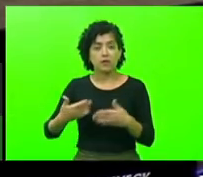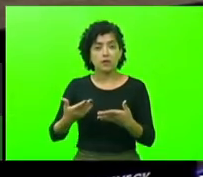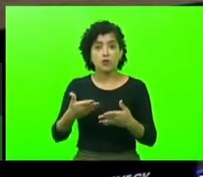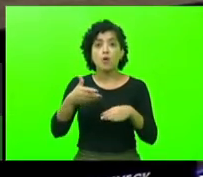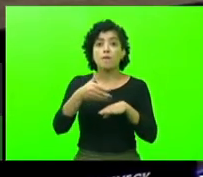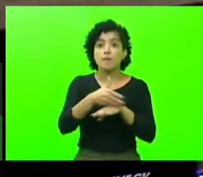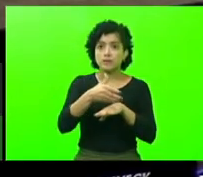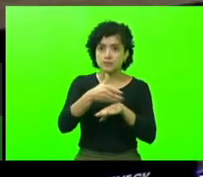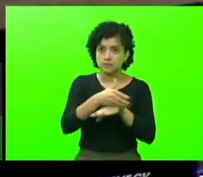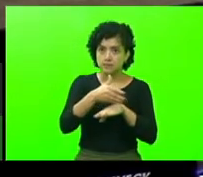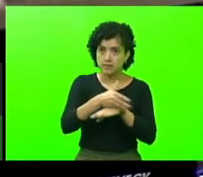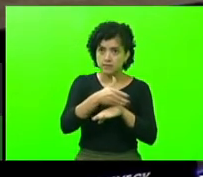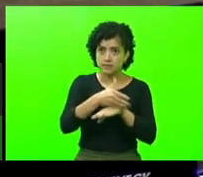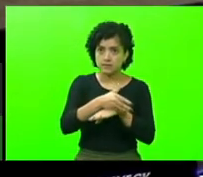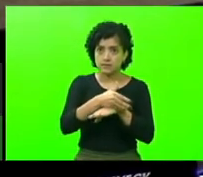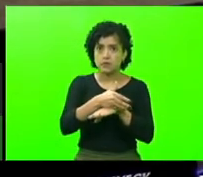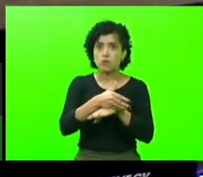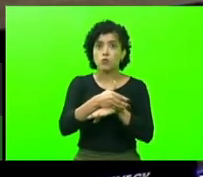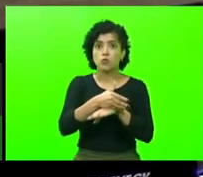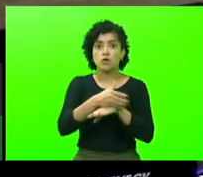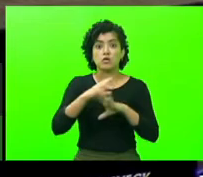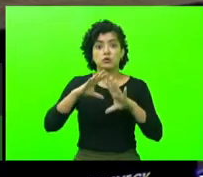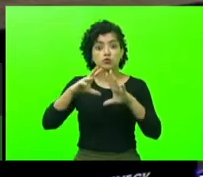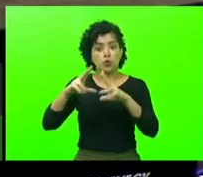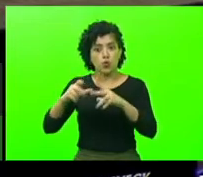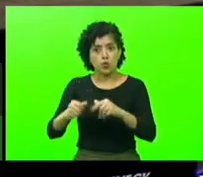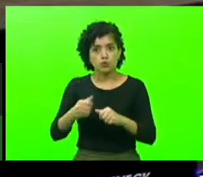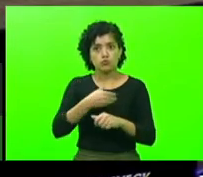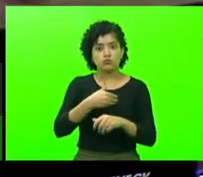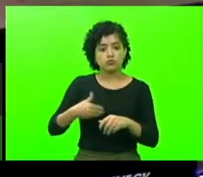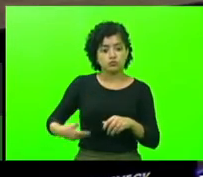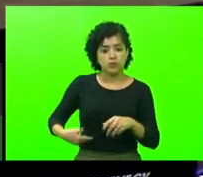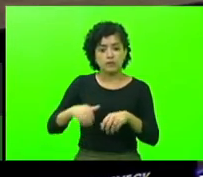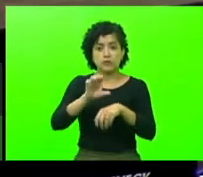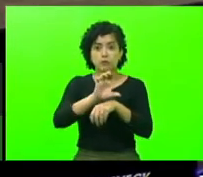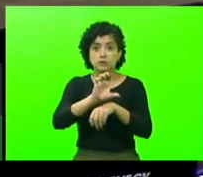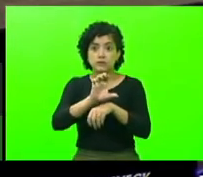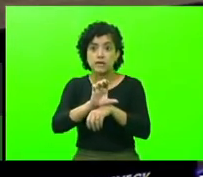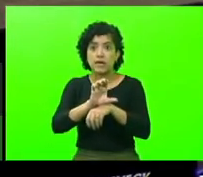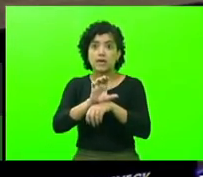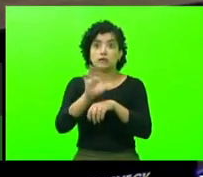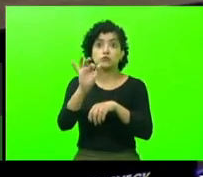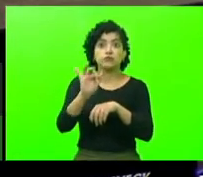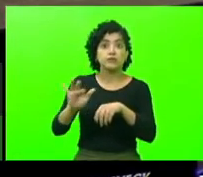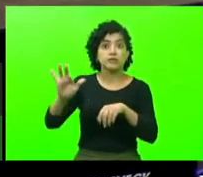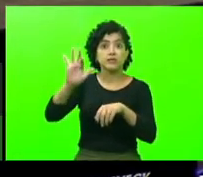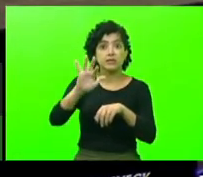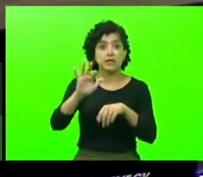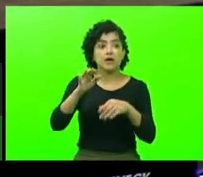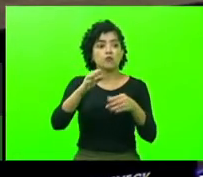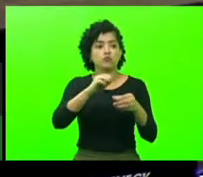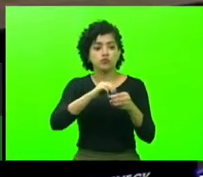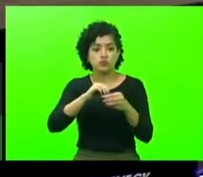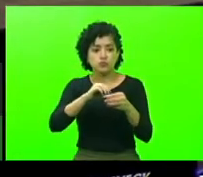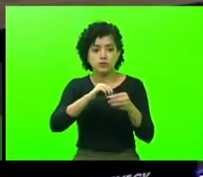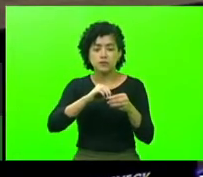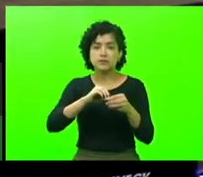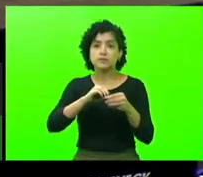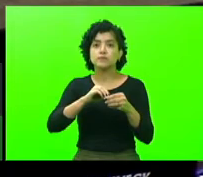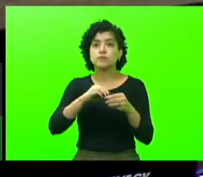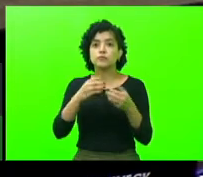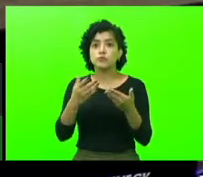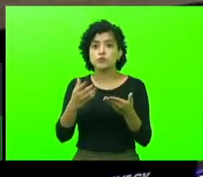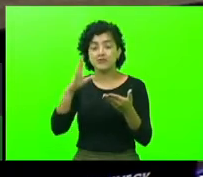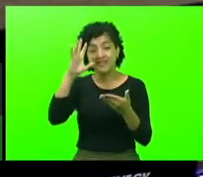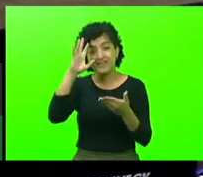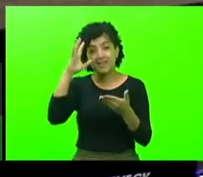participação dos governos, melhor dizendo, do Estado, da União, dos próprios municípios, para